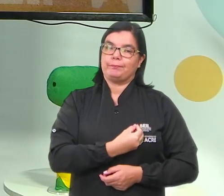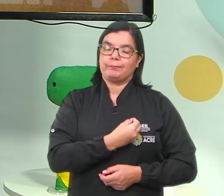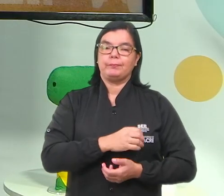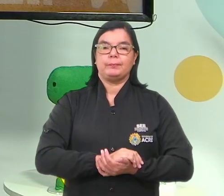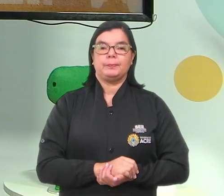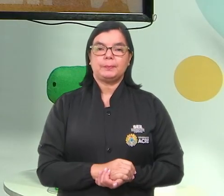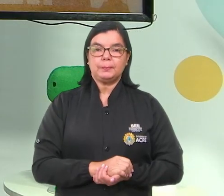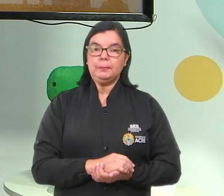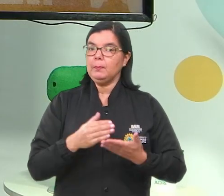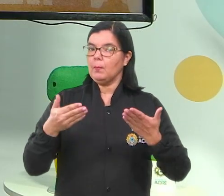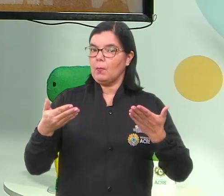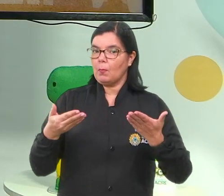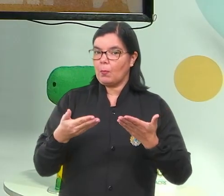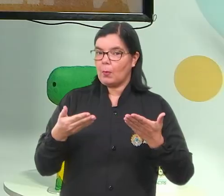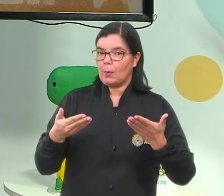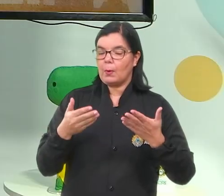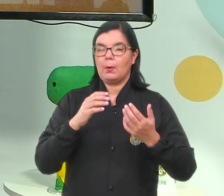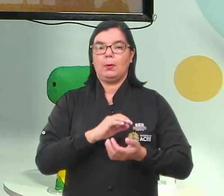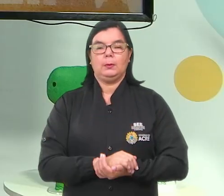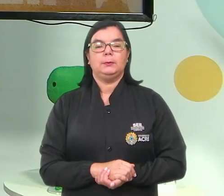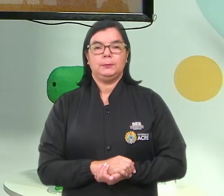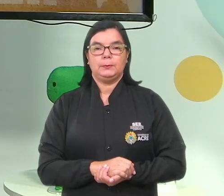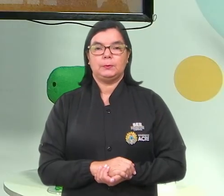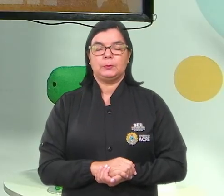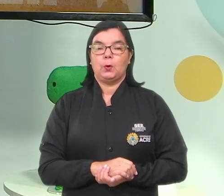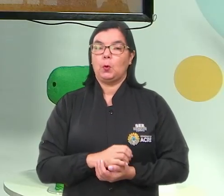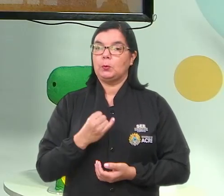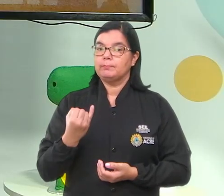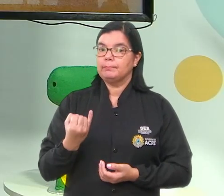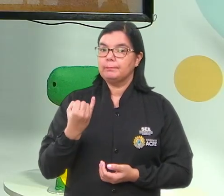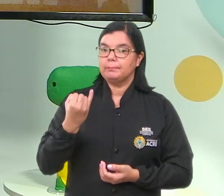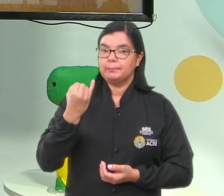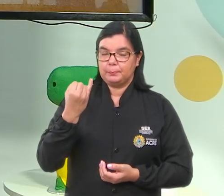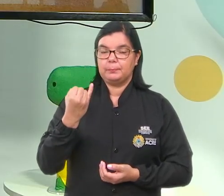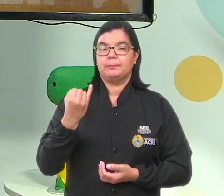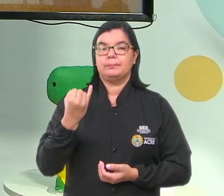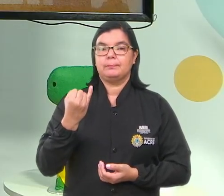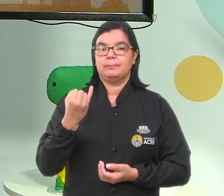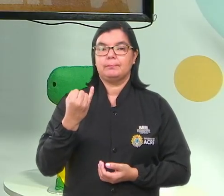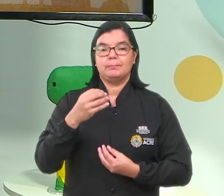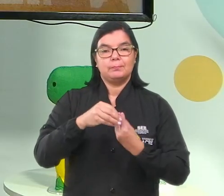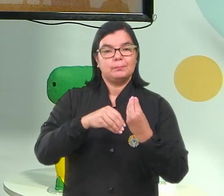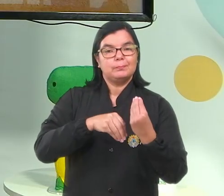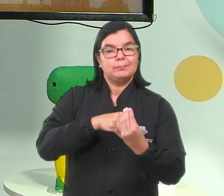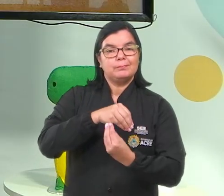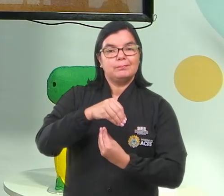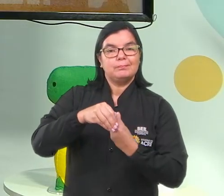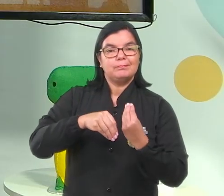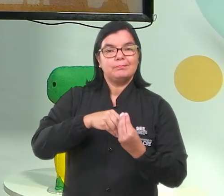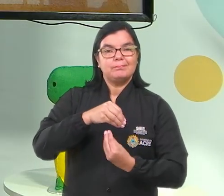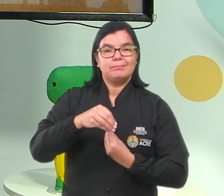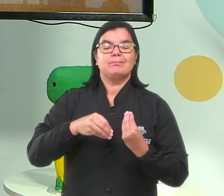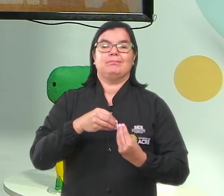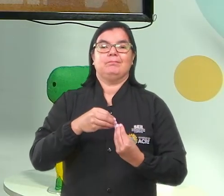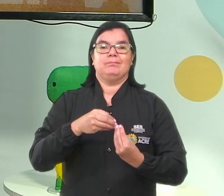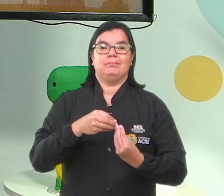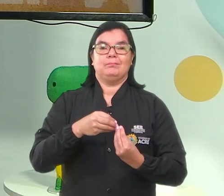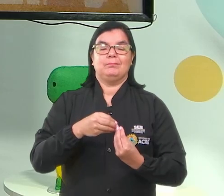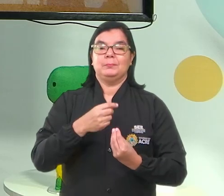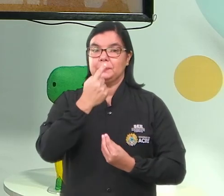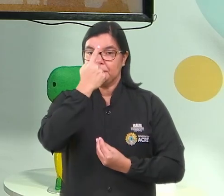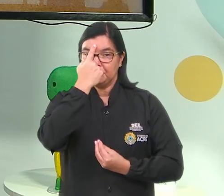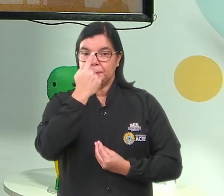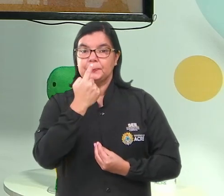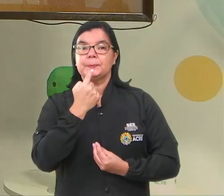submetidos. Agora, um ponto-chave, a questão da miscigenação. Quando aqui na